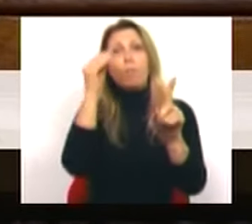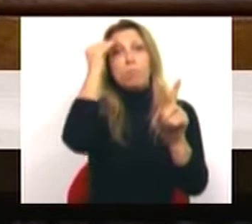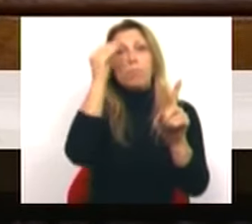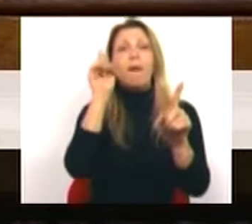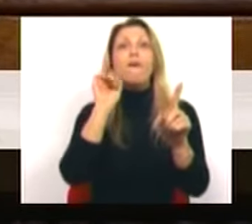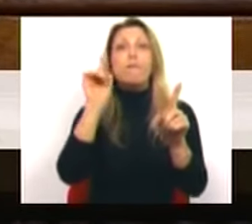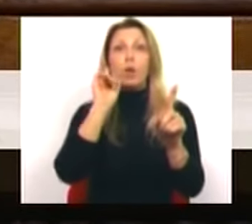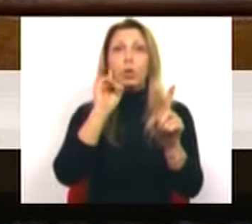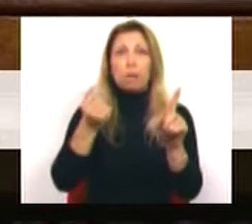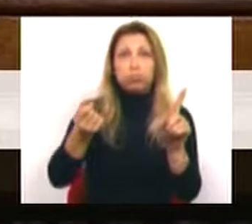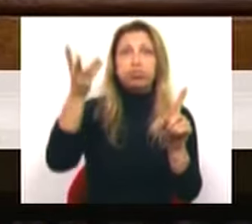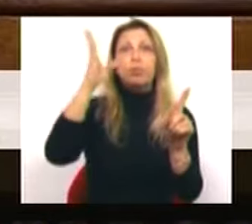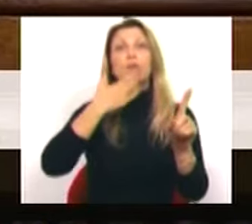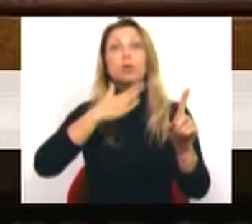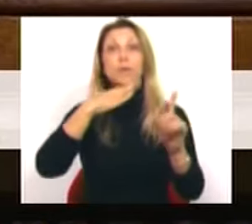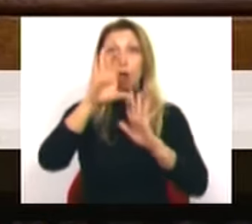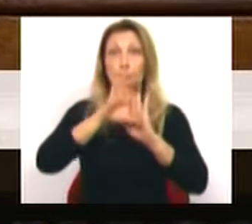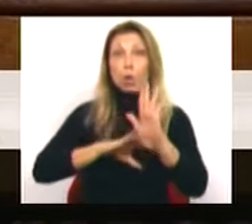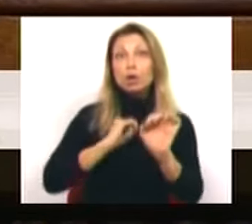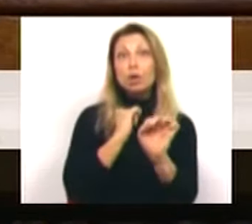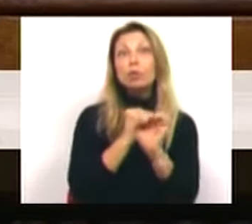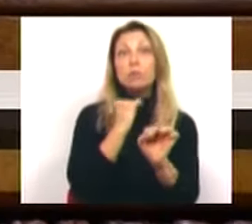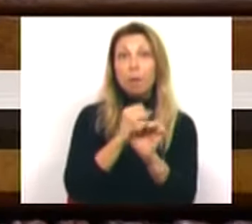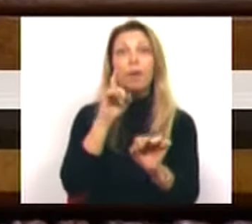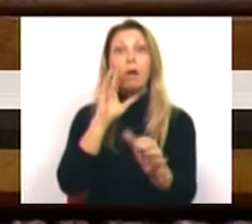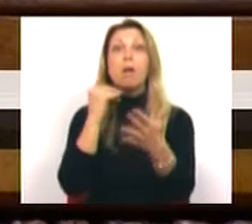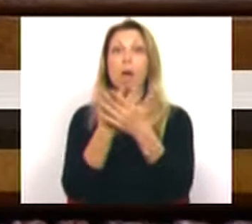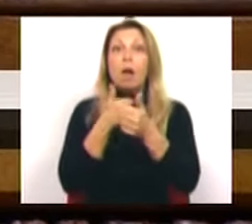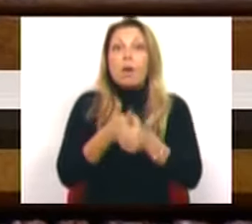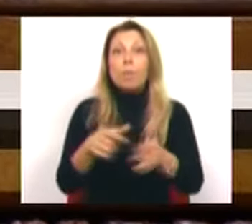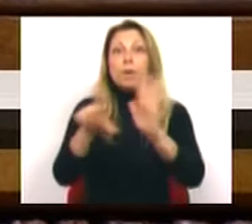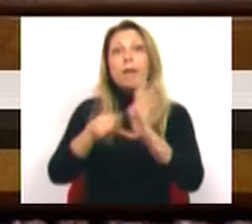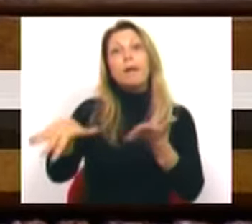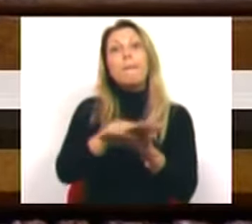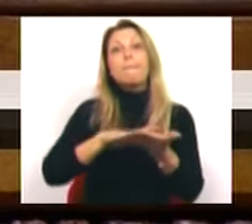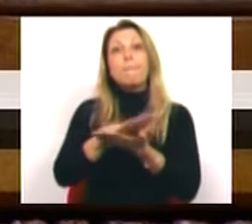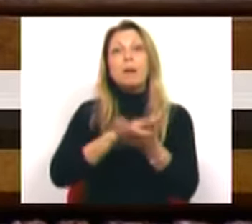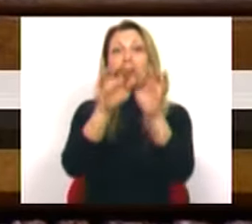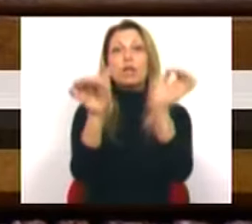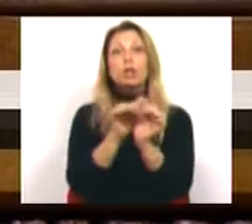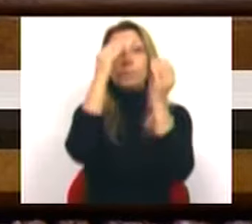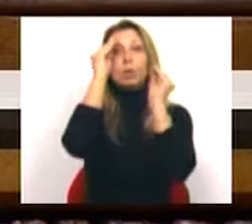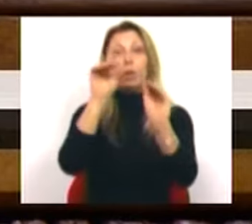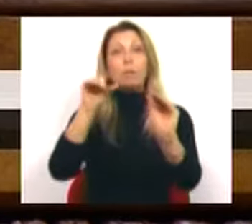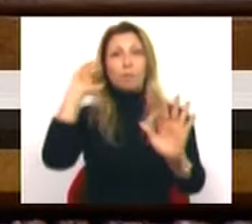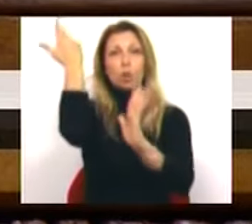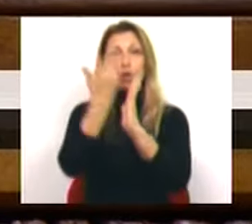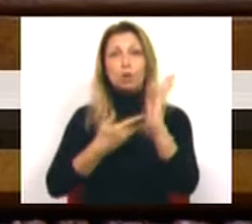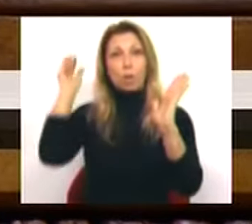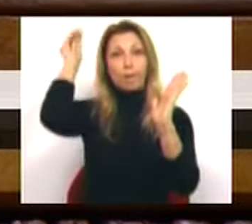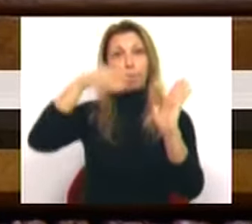número adequado e com condições de trabalho que assegurem o cumprimento da lei de base do sistema educativo e da Constituição da República